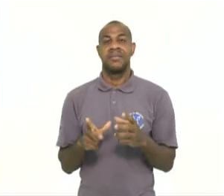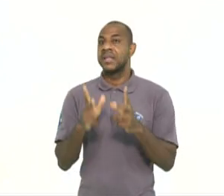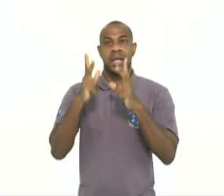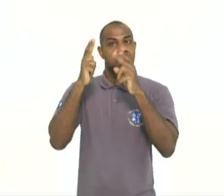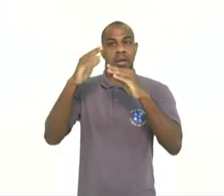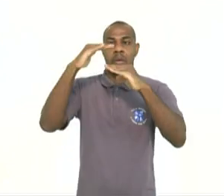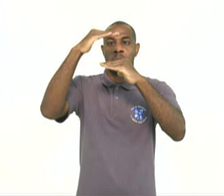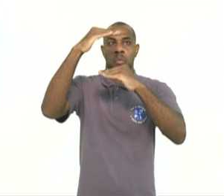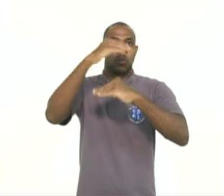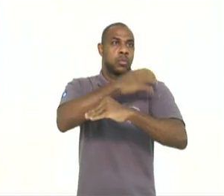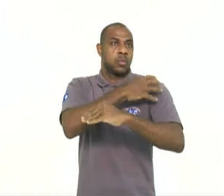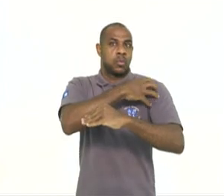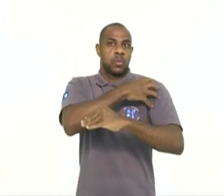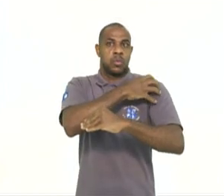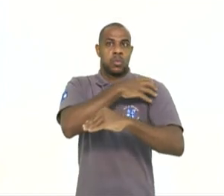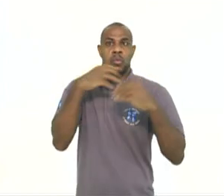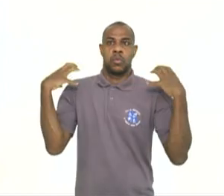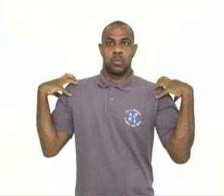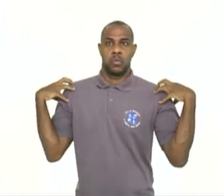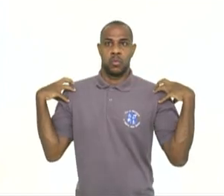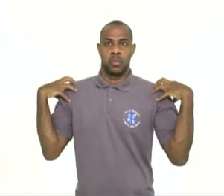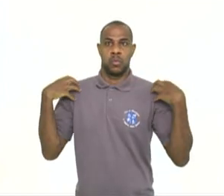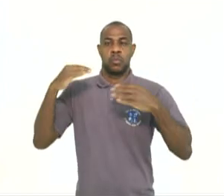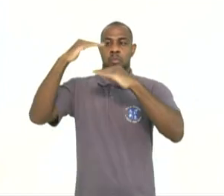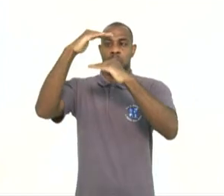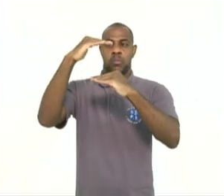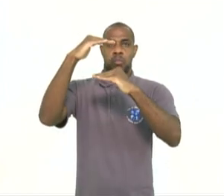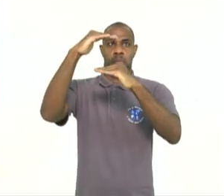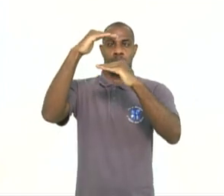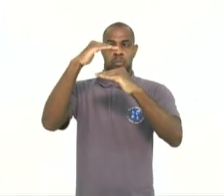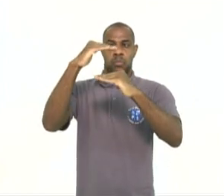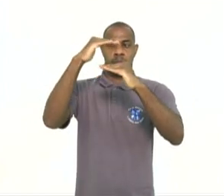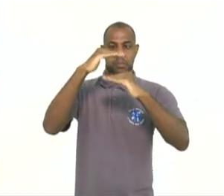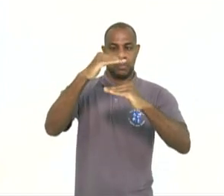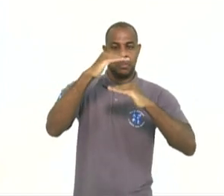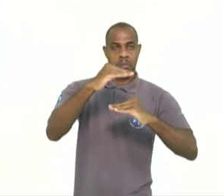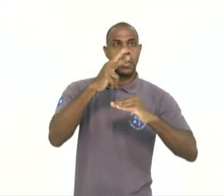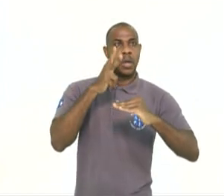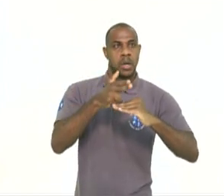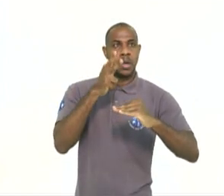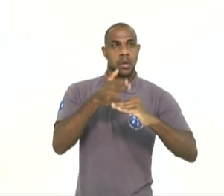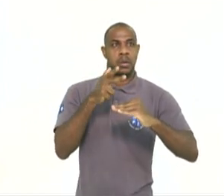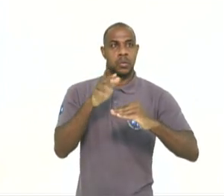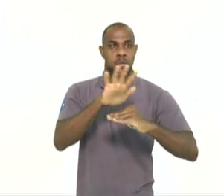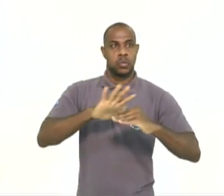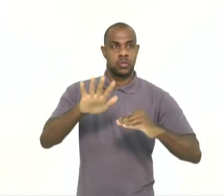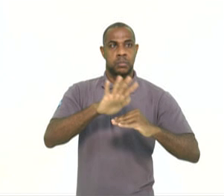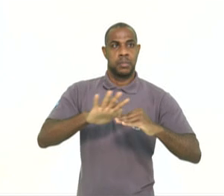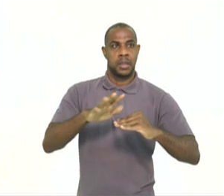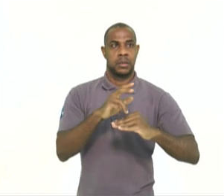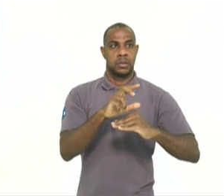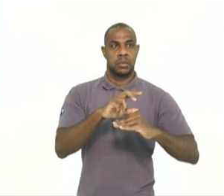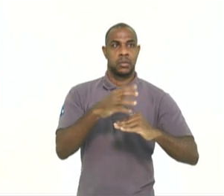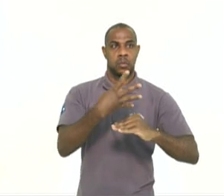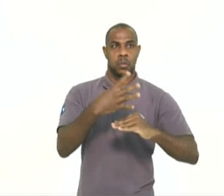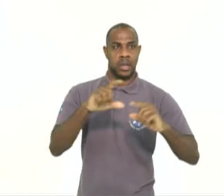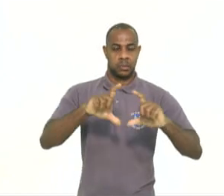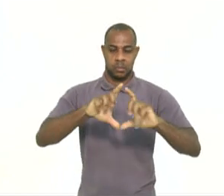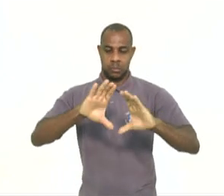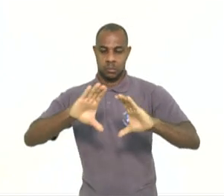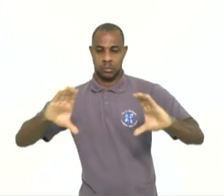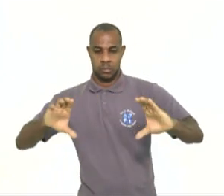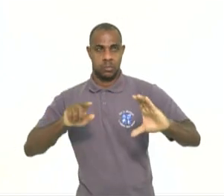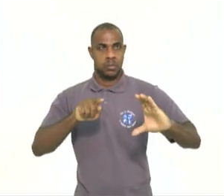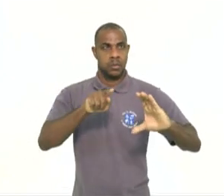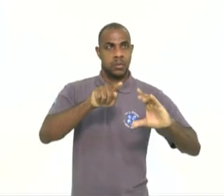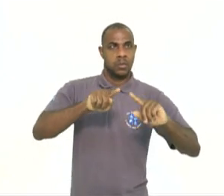a mesmo tamanho do ombro é o tamanho do quadril aqui no espaço 14